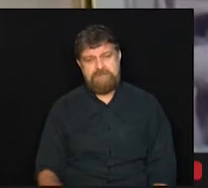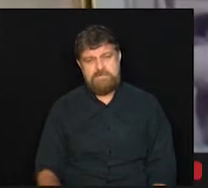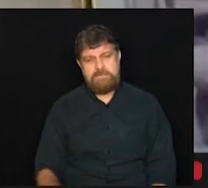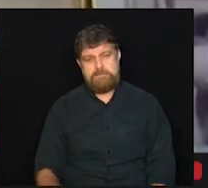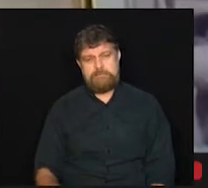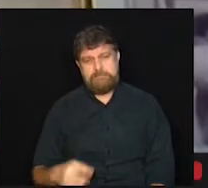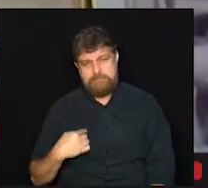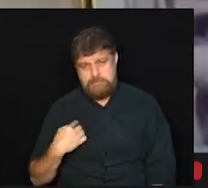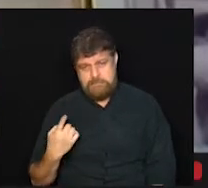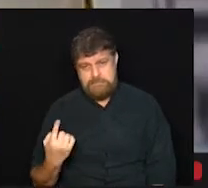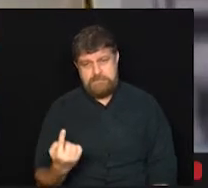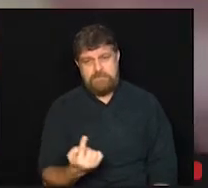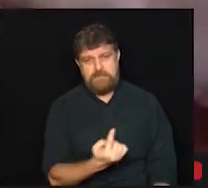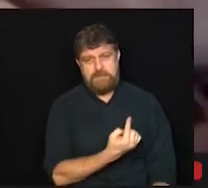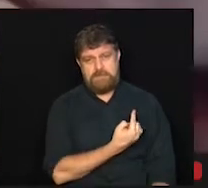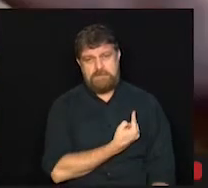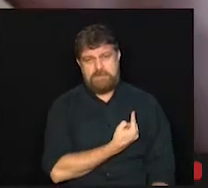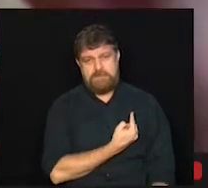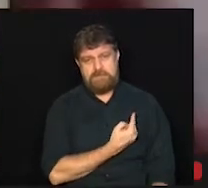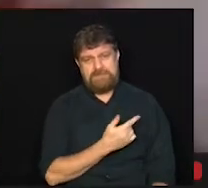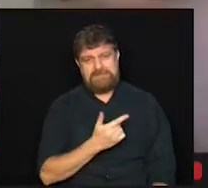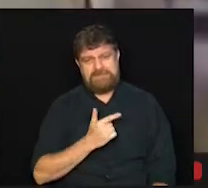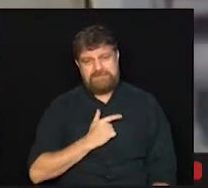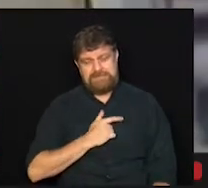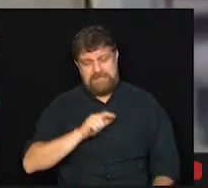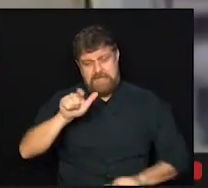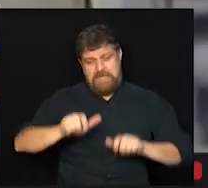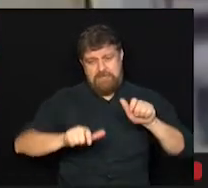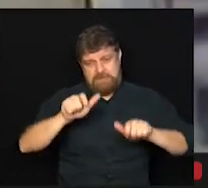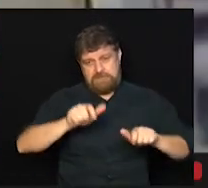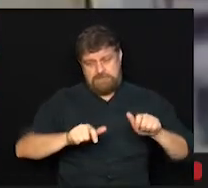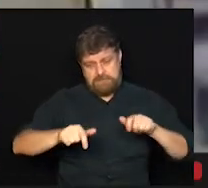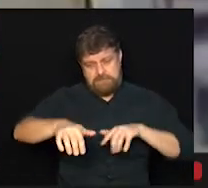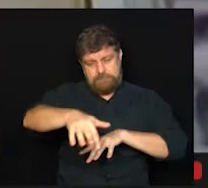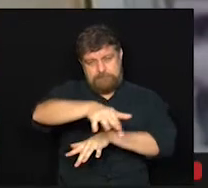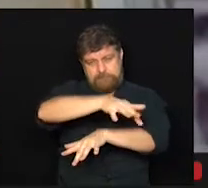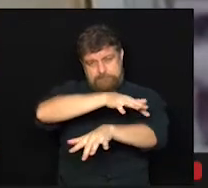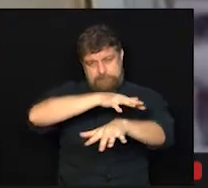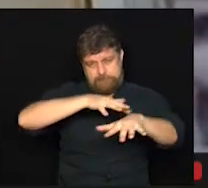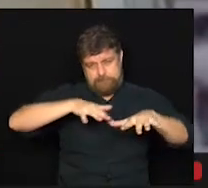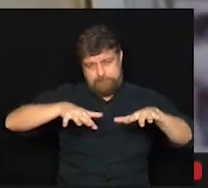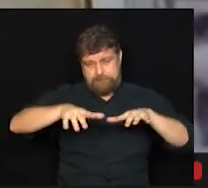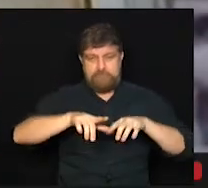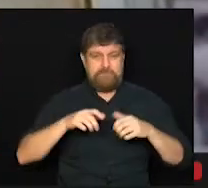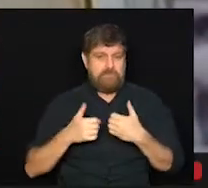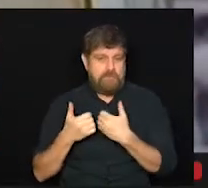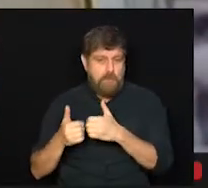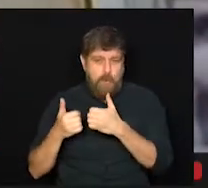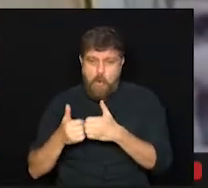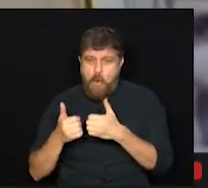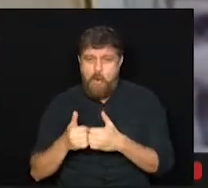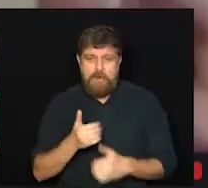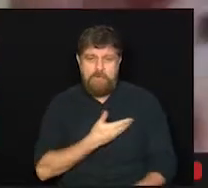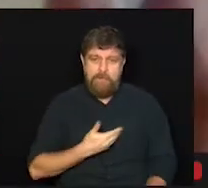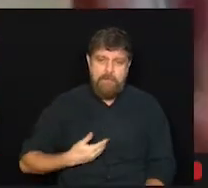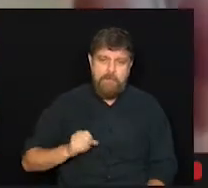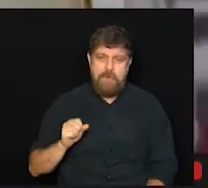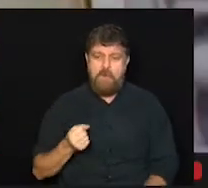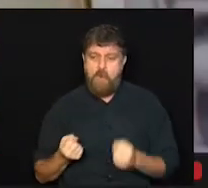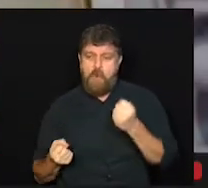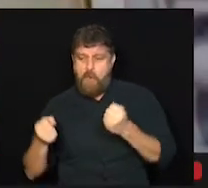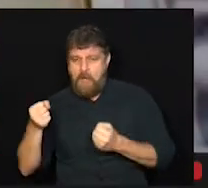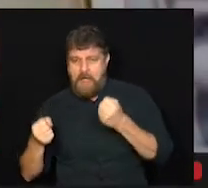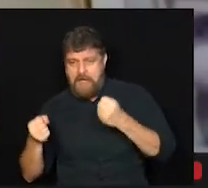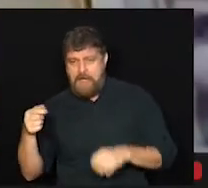nós, além de ter a circulação que as pessoas fazem com seus próprios transportes ou com transporte público, no